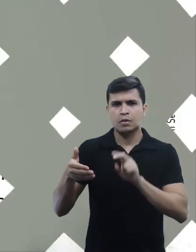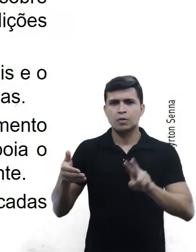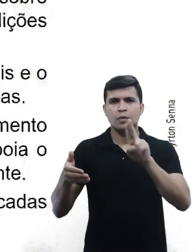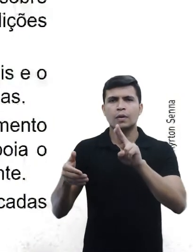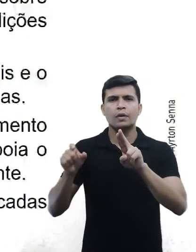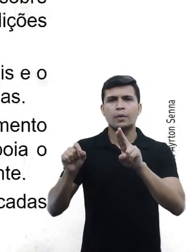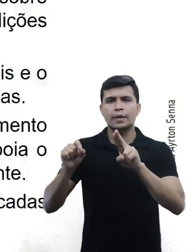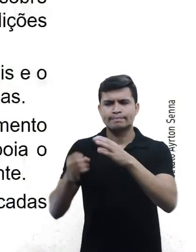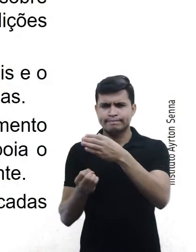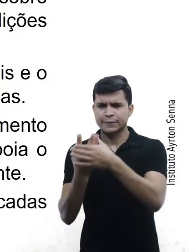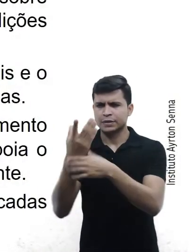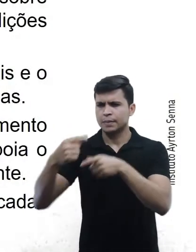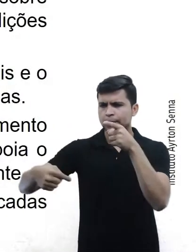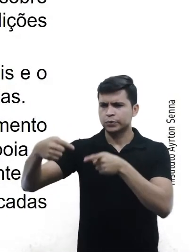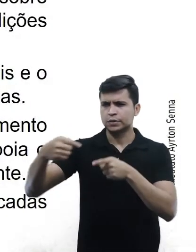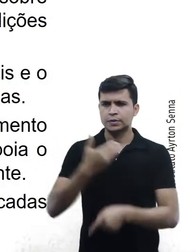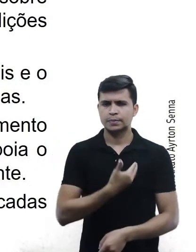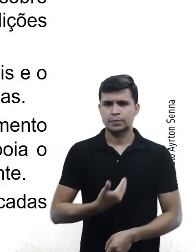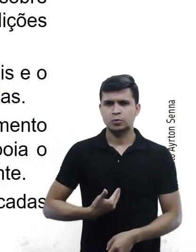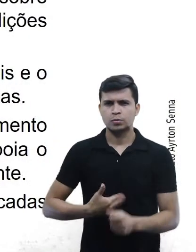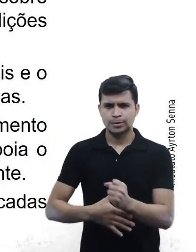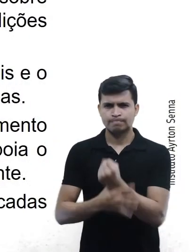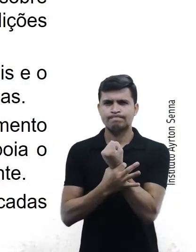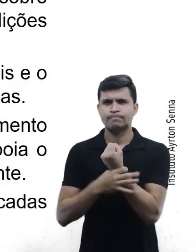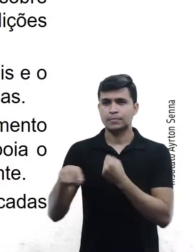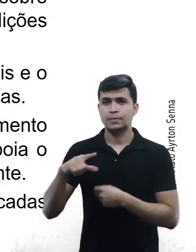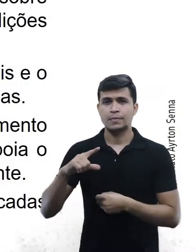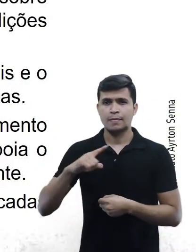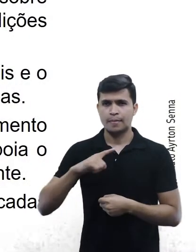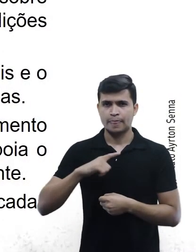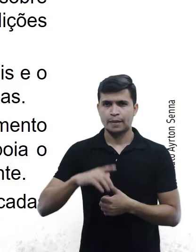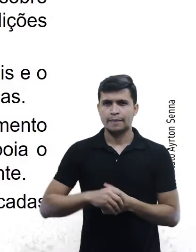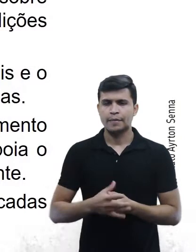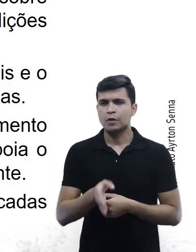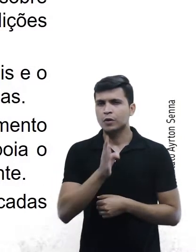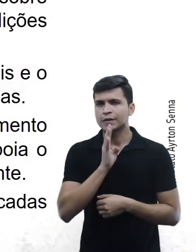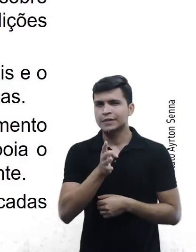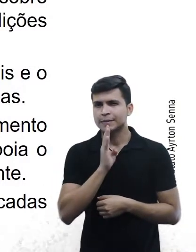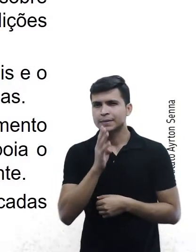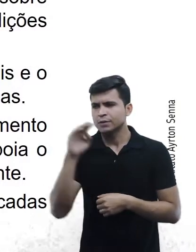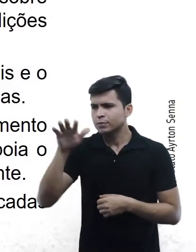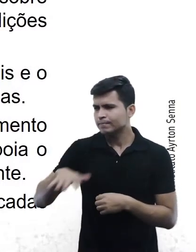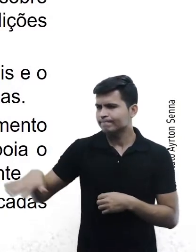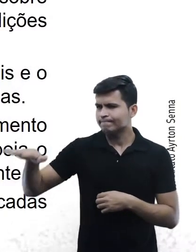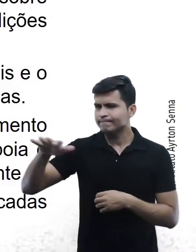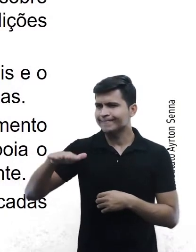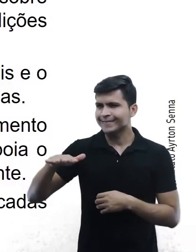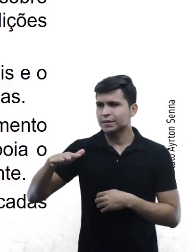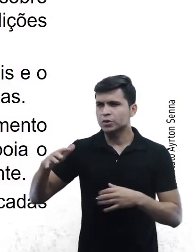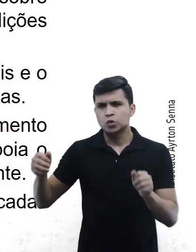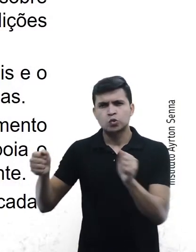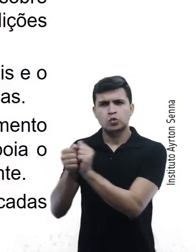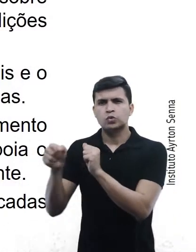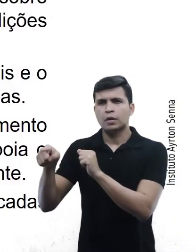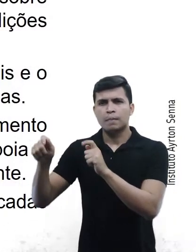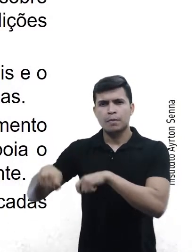finalidades: formulação de políticas públicas para garantir a equidade, conhecimento da rede para que